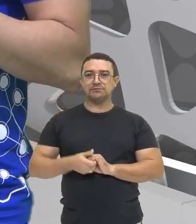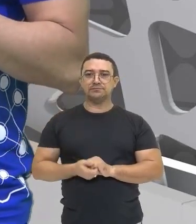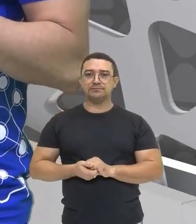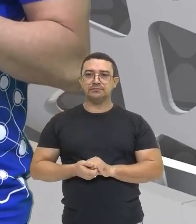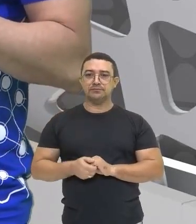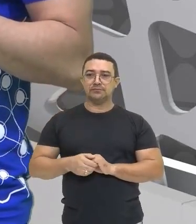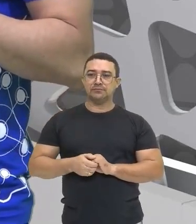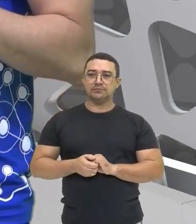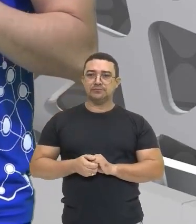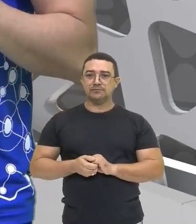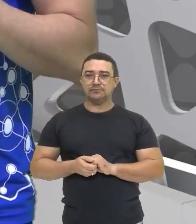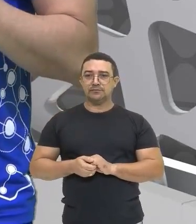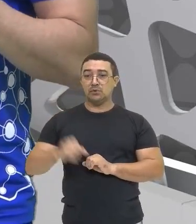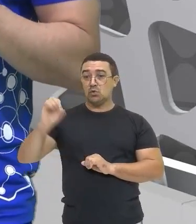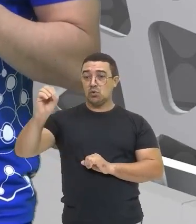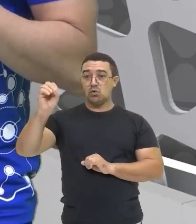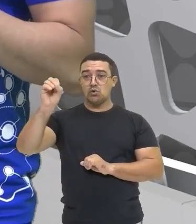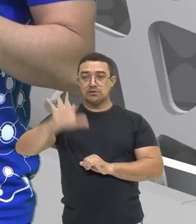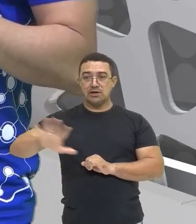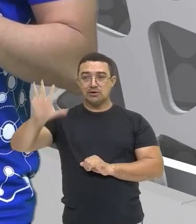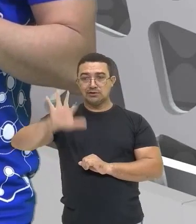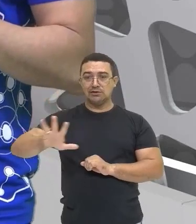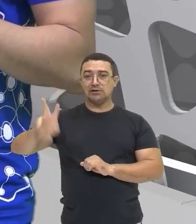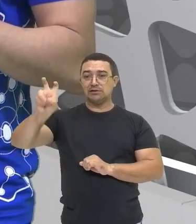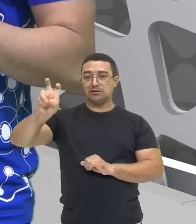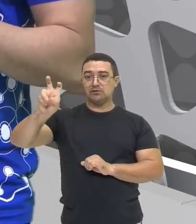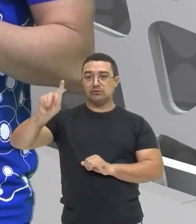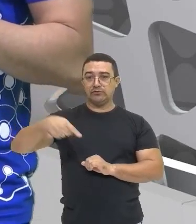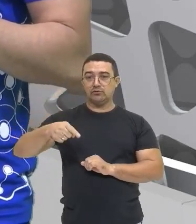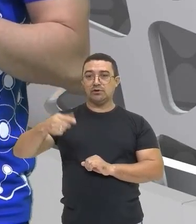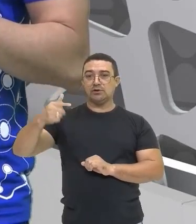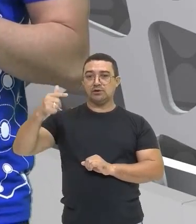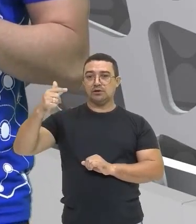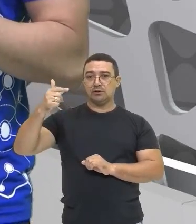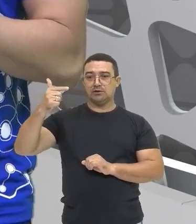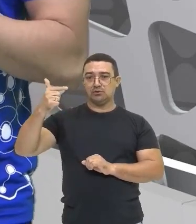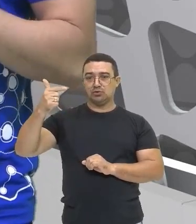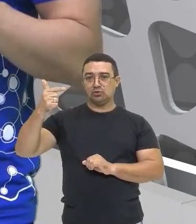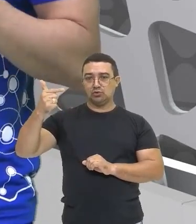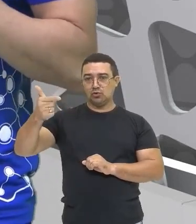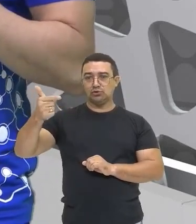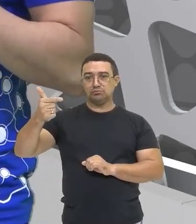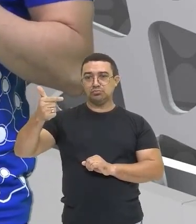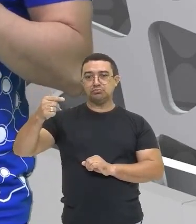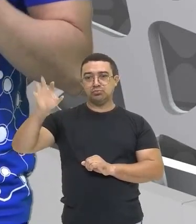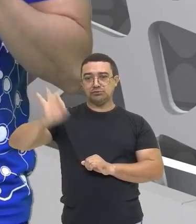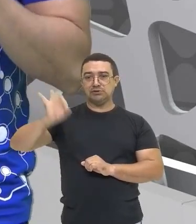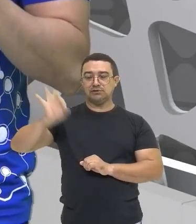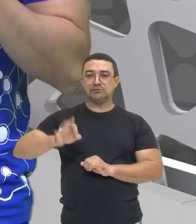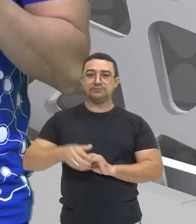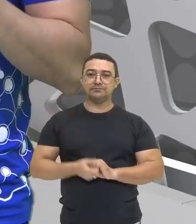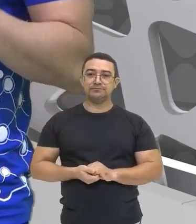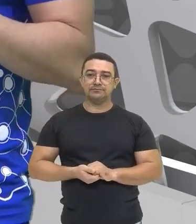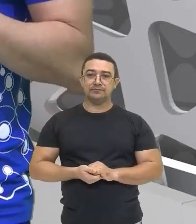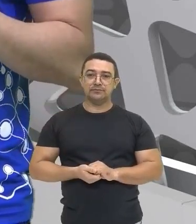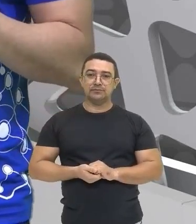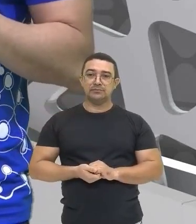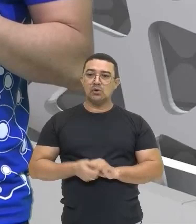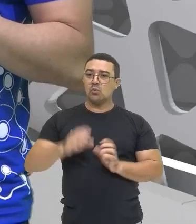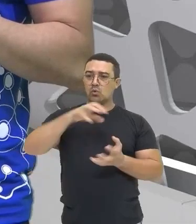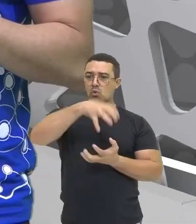4,2%, a Oceania 5,2%. Agora o destaque para vocês aí, olha, o continente